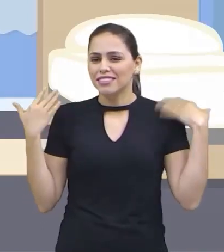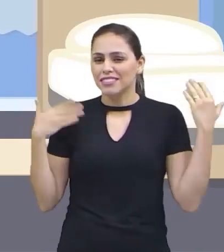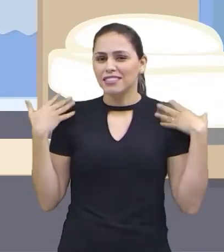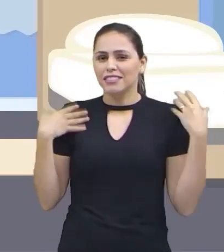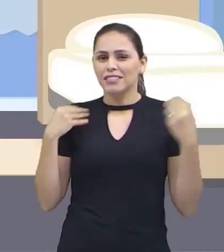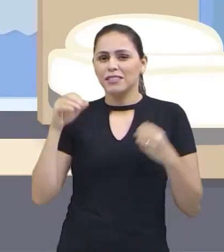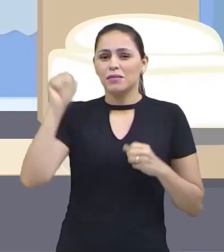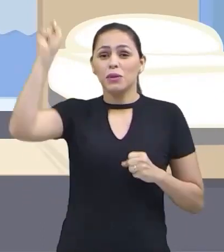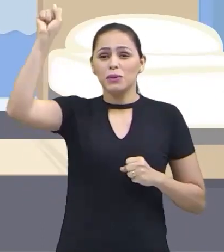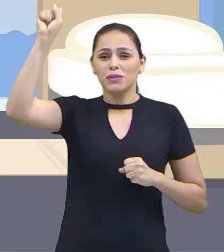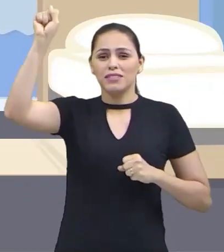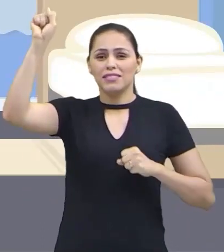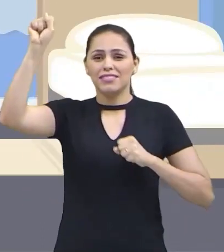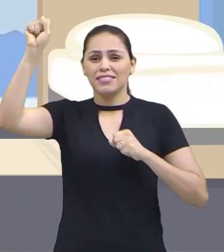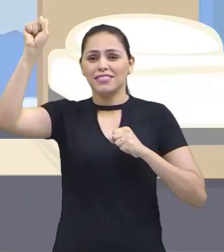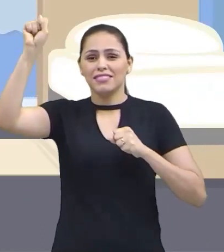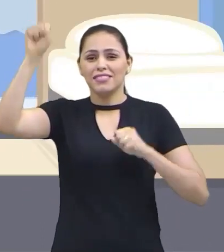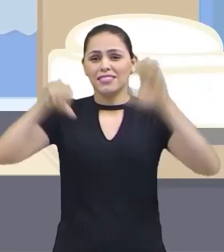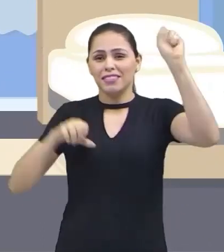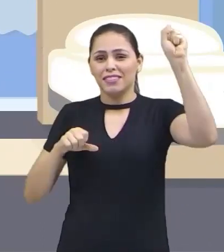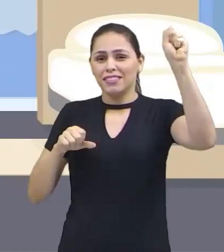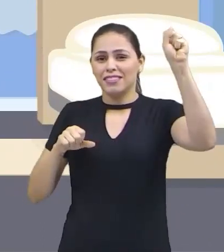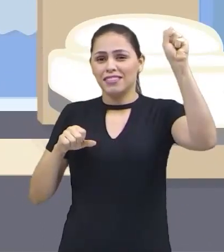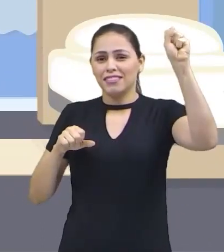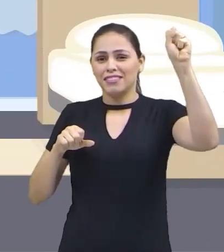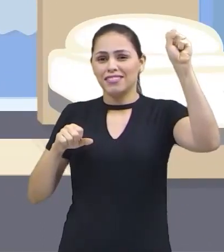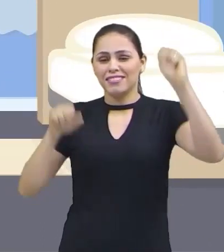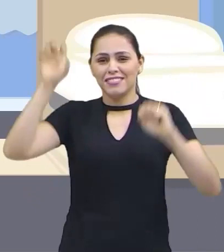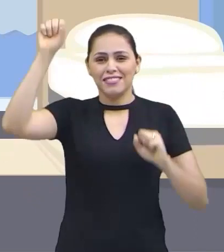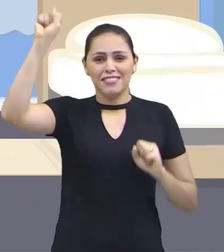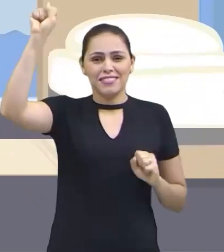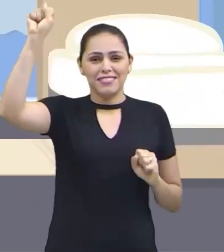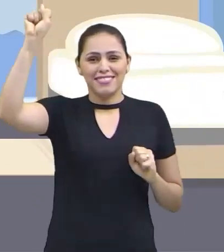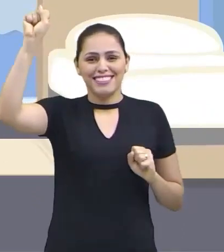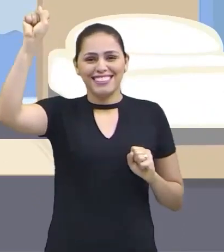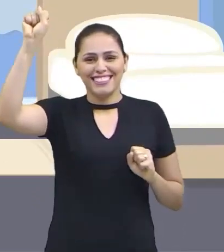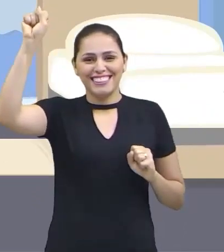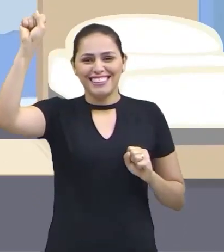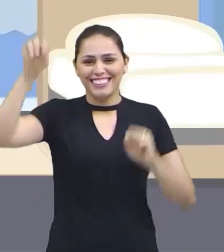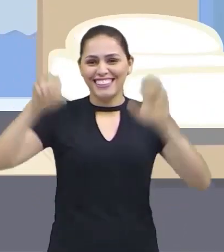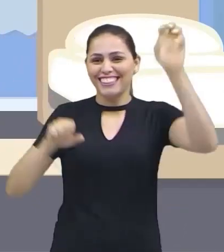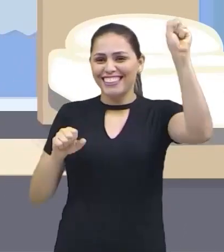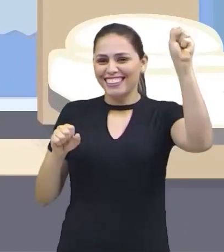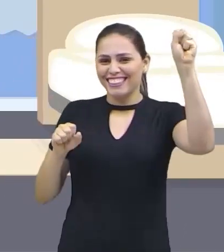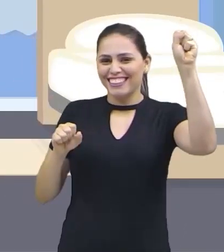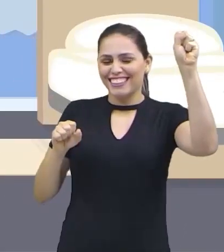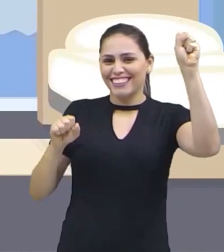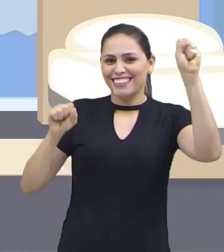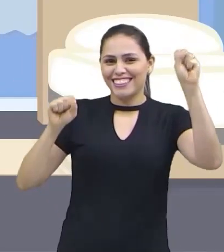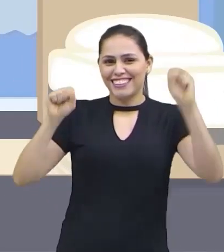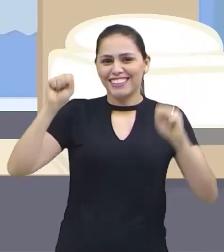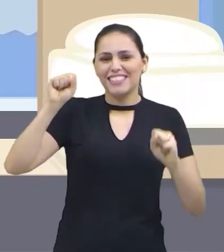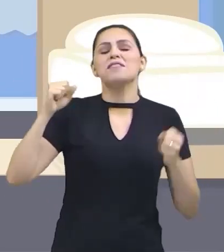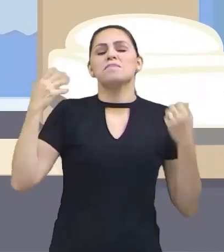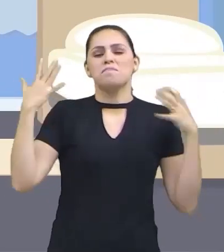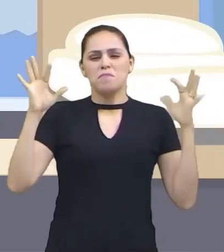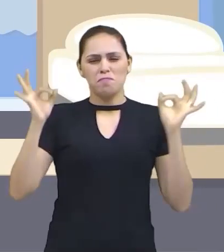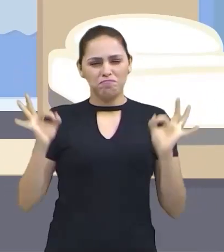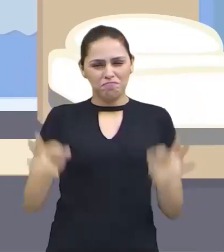mundo, pendura, peguei! Agora, vai! Um lado, o outro, um lado,